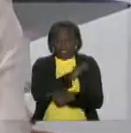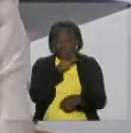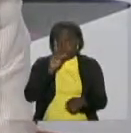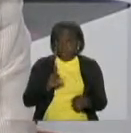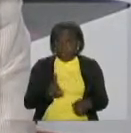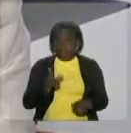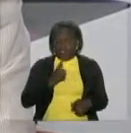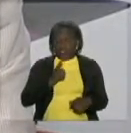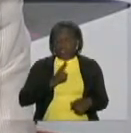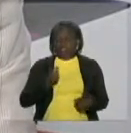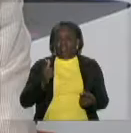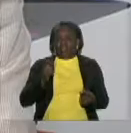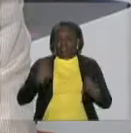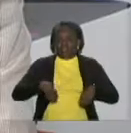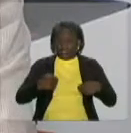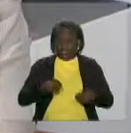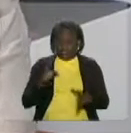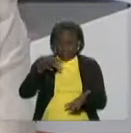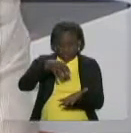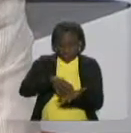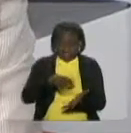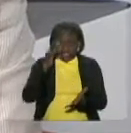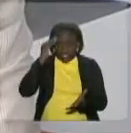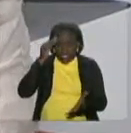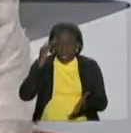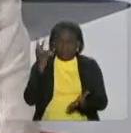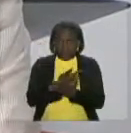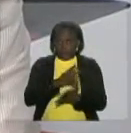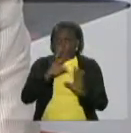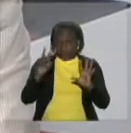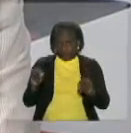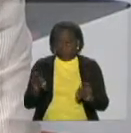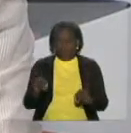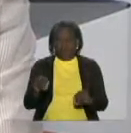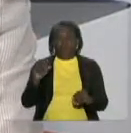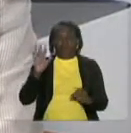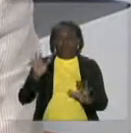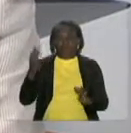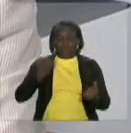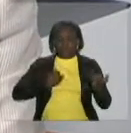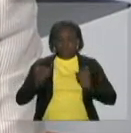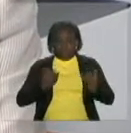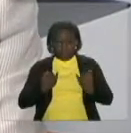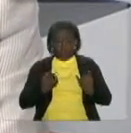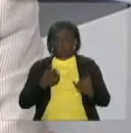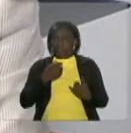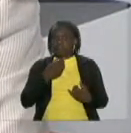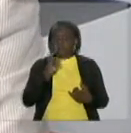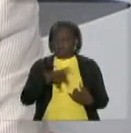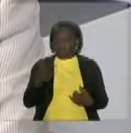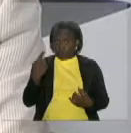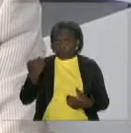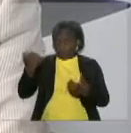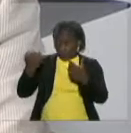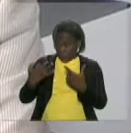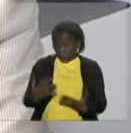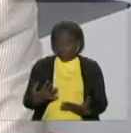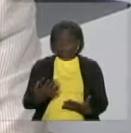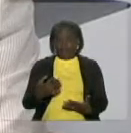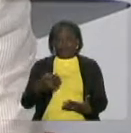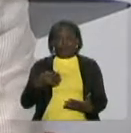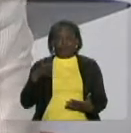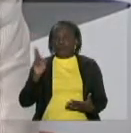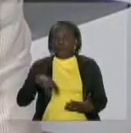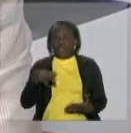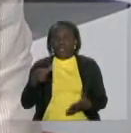lidar com um aluno com deficiência, você inevitavelmente tem que colocá-lo no centro para entender o que está acontecendo. E eu tive relatos do tipo, uma vez um professor virou para mim e